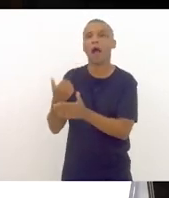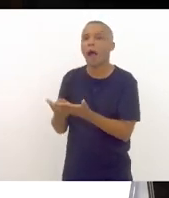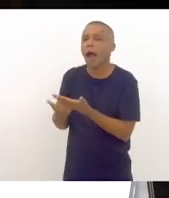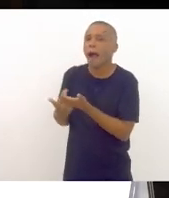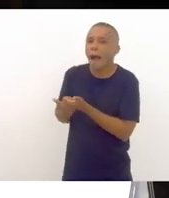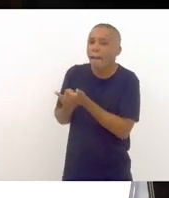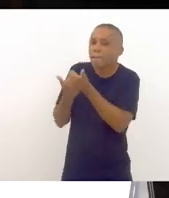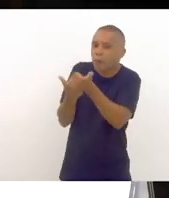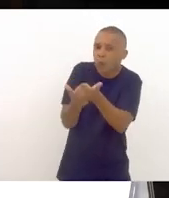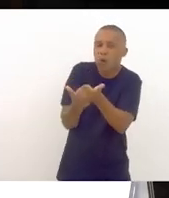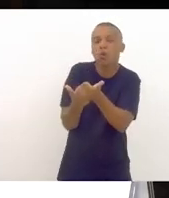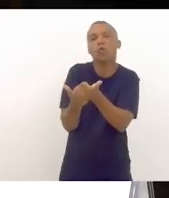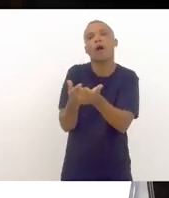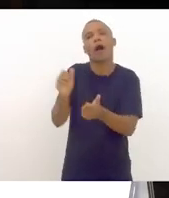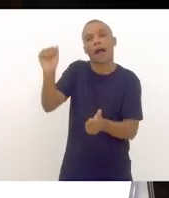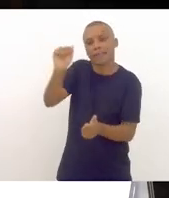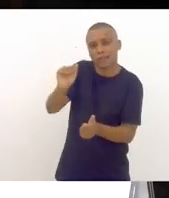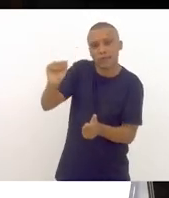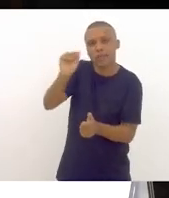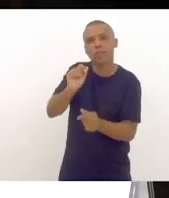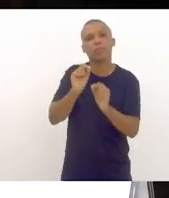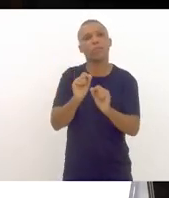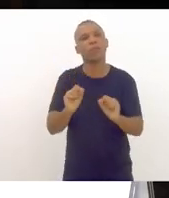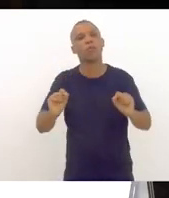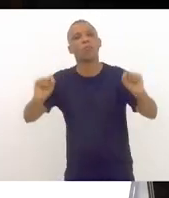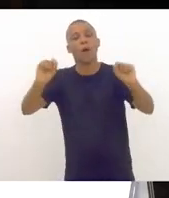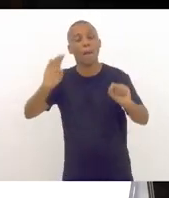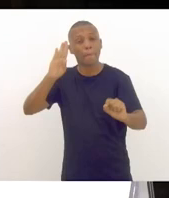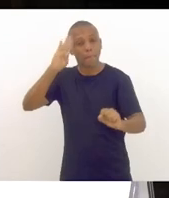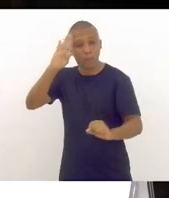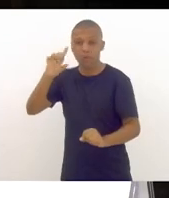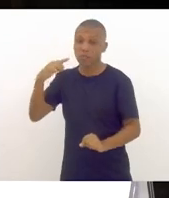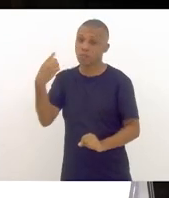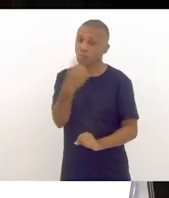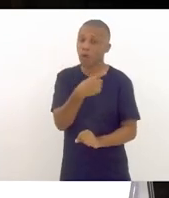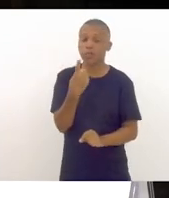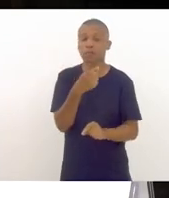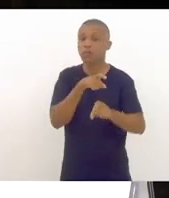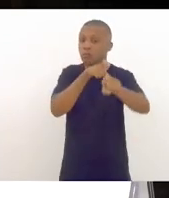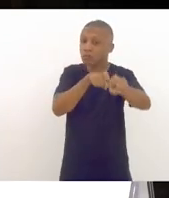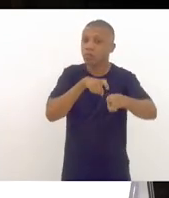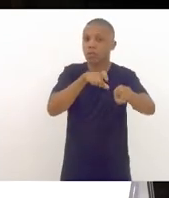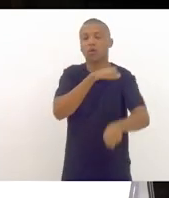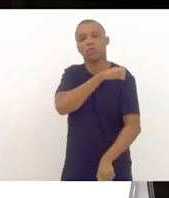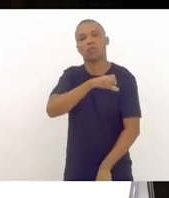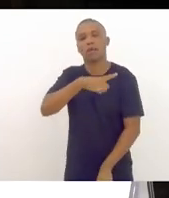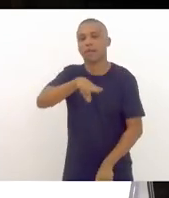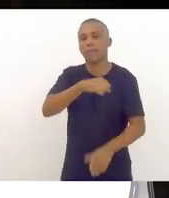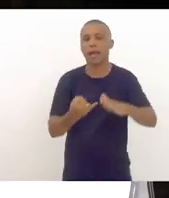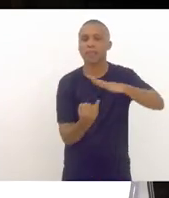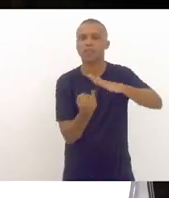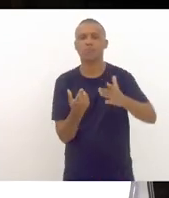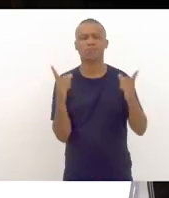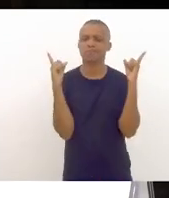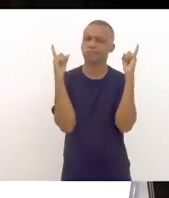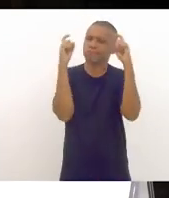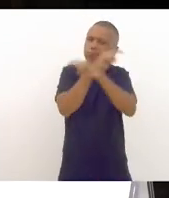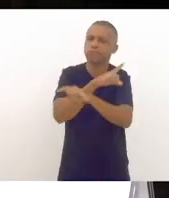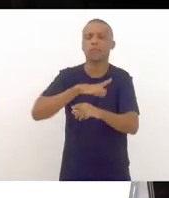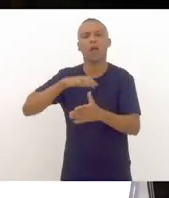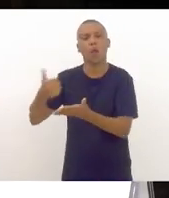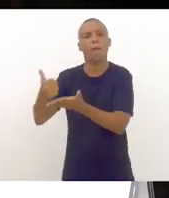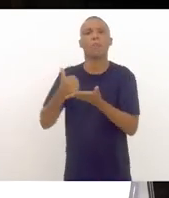às Pestalozzi, e a gente, principalmente no interior do Estado, que sabe que essas instituições passam por muitas dificuldades, tem um apoio do